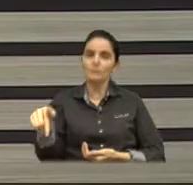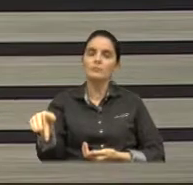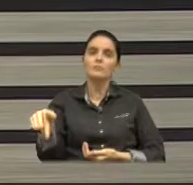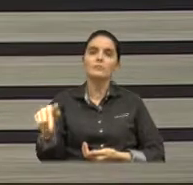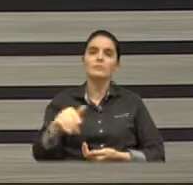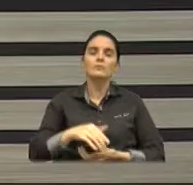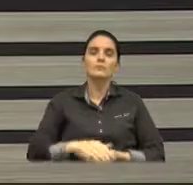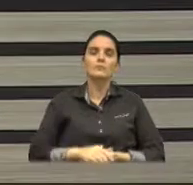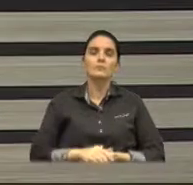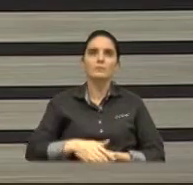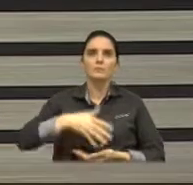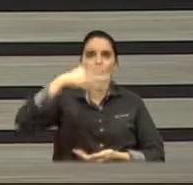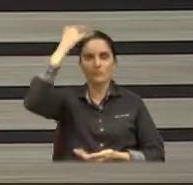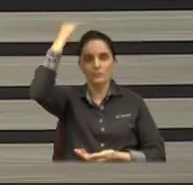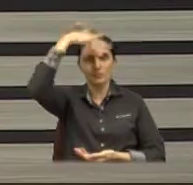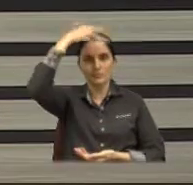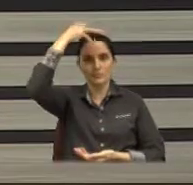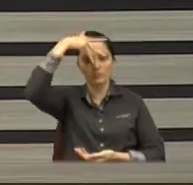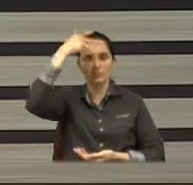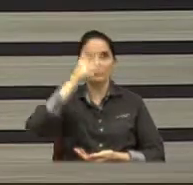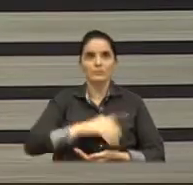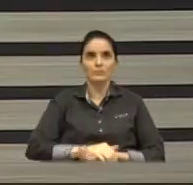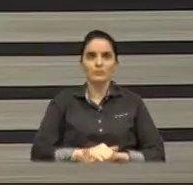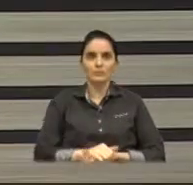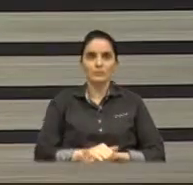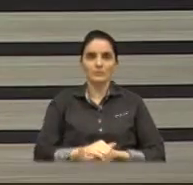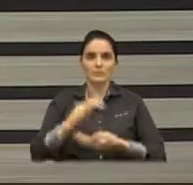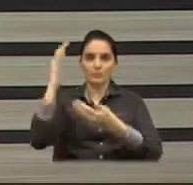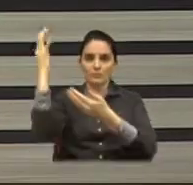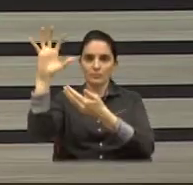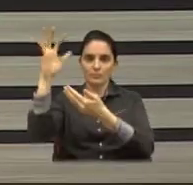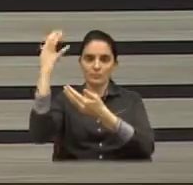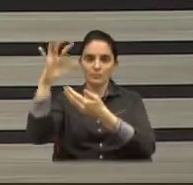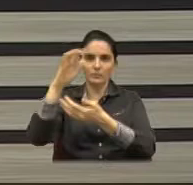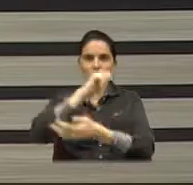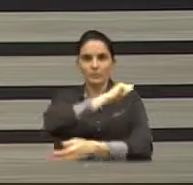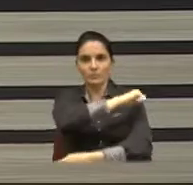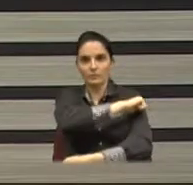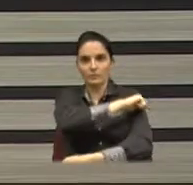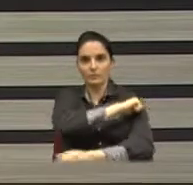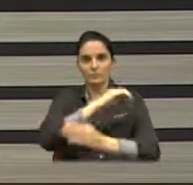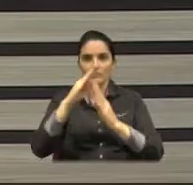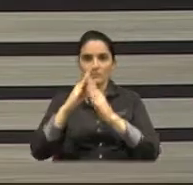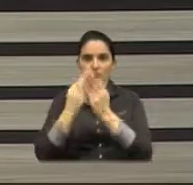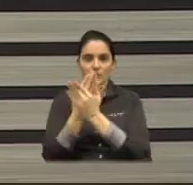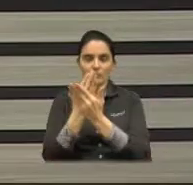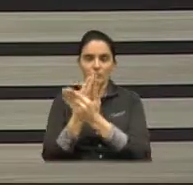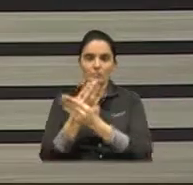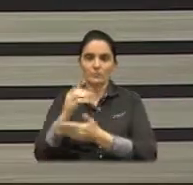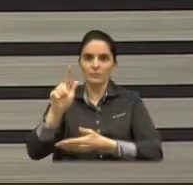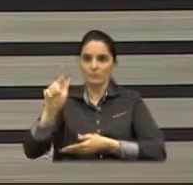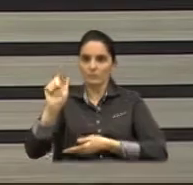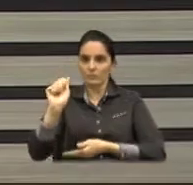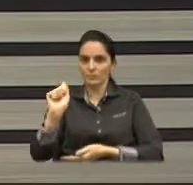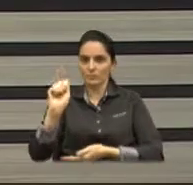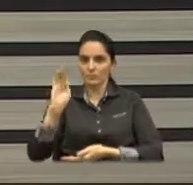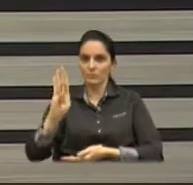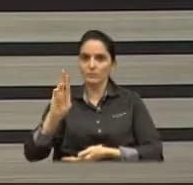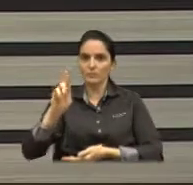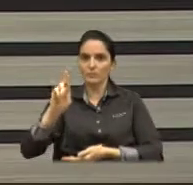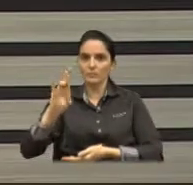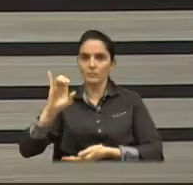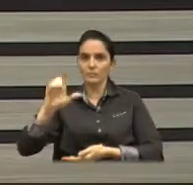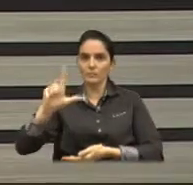51/2017, a vereadora Érica Tanque. Moção de aplauso às alunas da Escola Estadual Professor Gabriel Pozzi, pelo